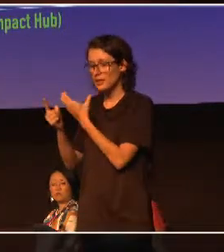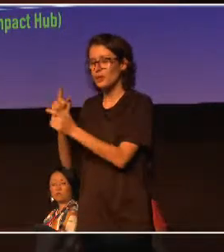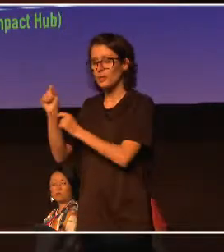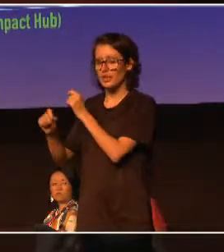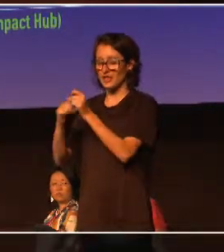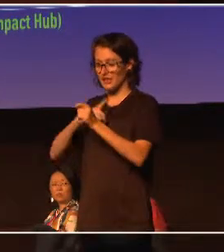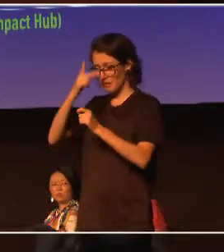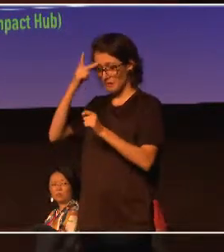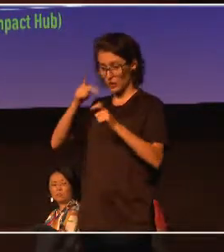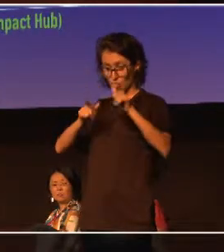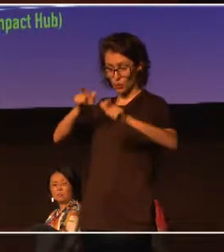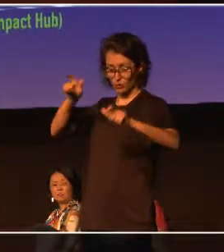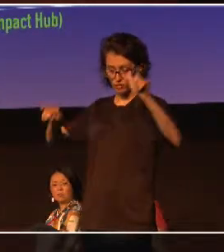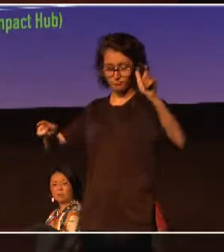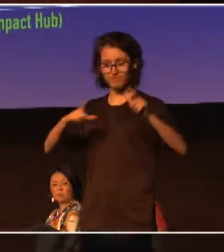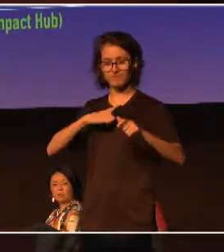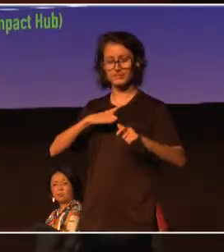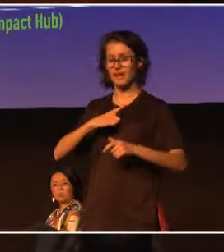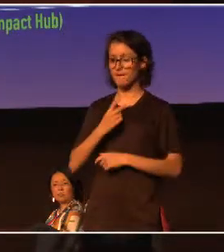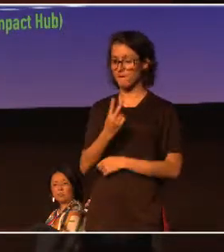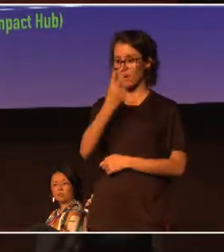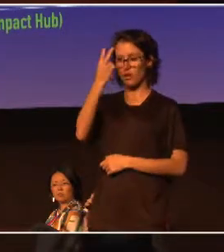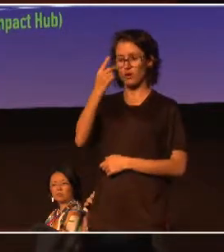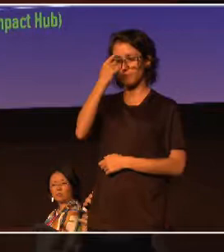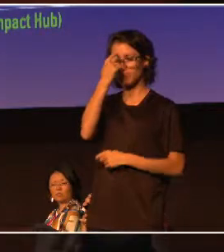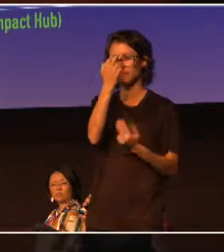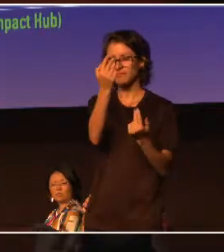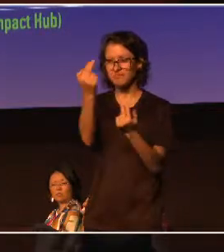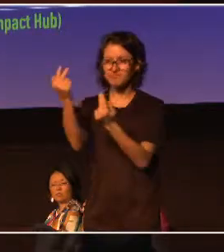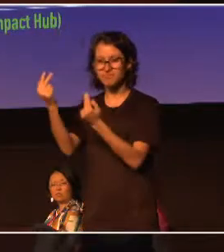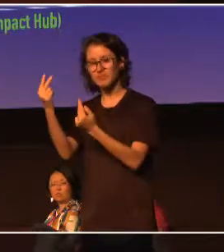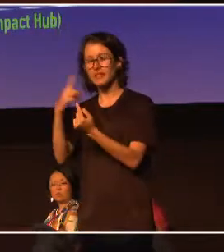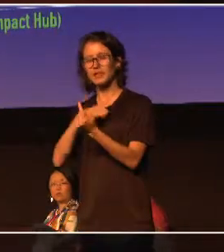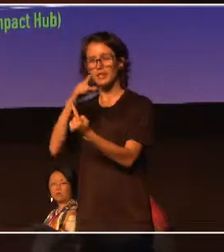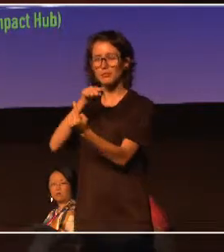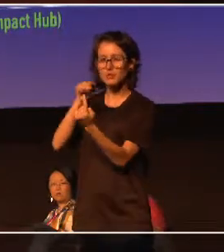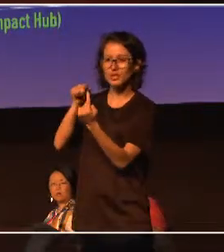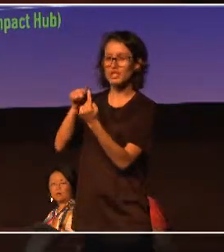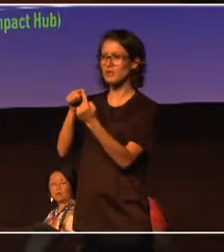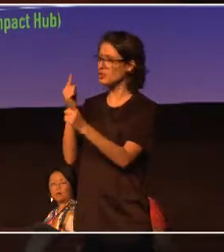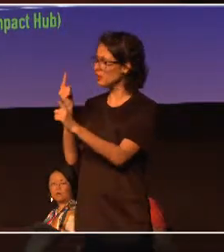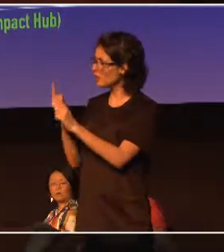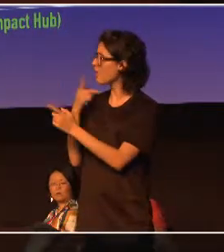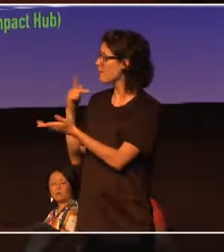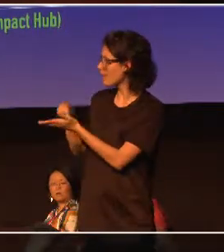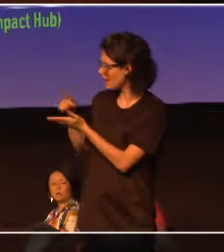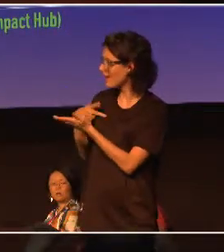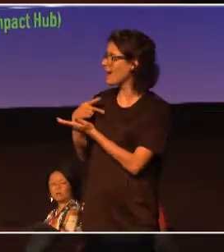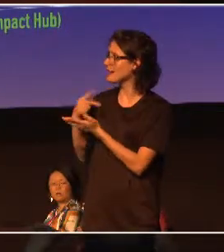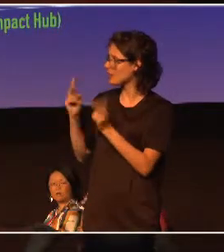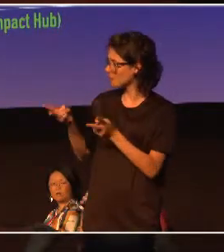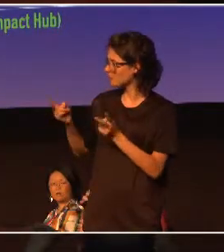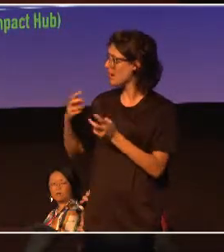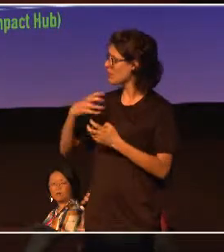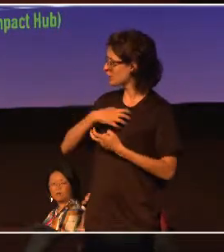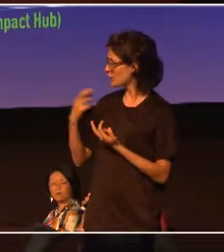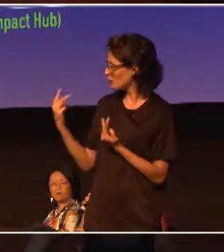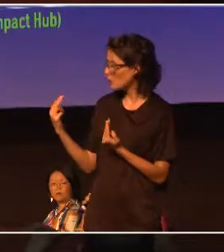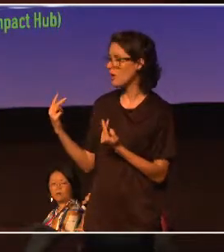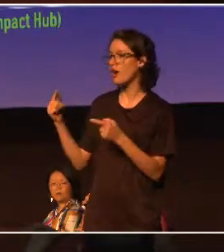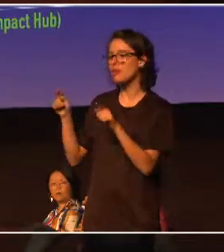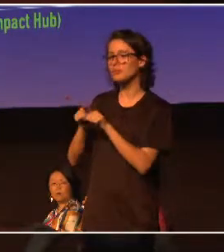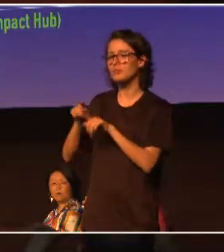um propósito e valores semelhantes, né, que se encontram e falam, puxa, é isso, eu estou na mesma, e também